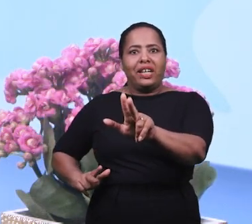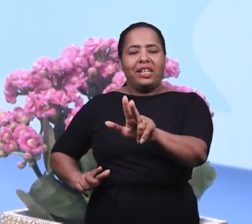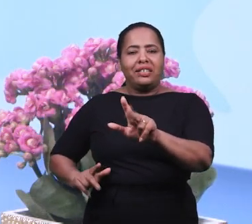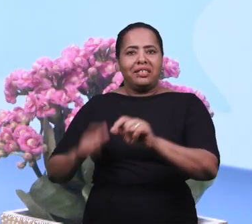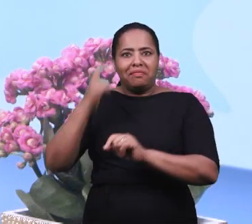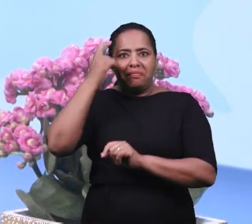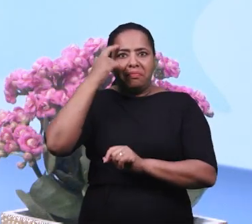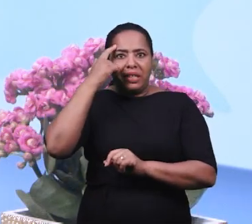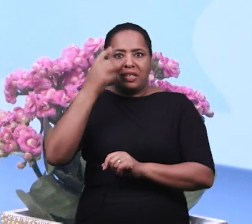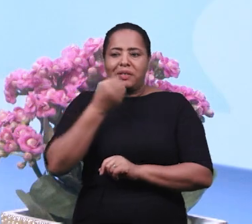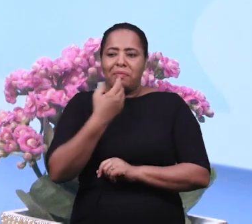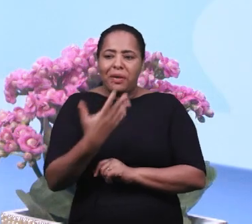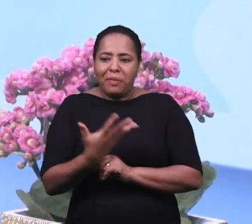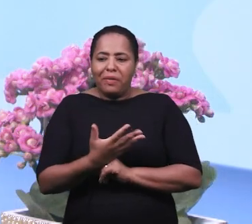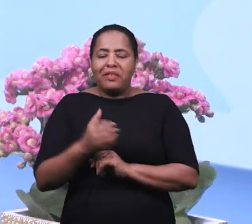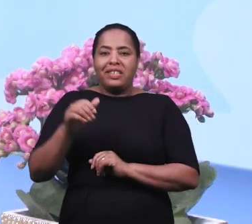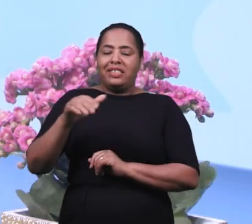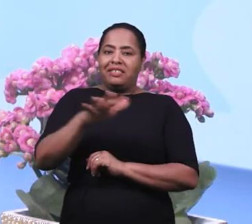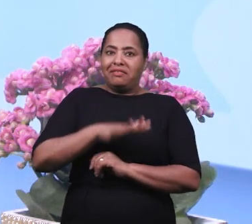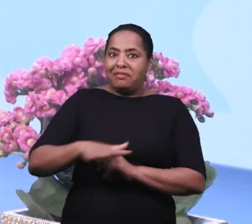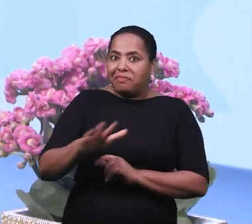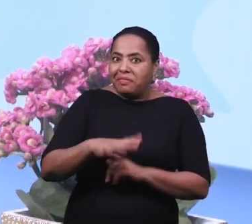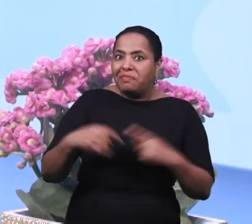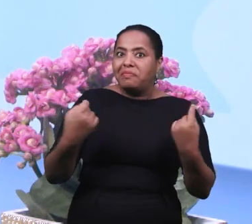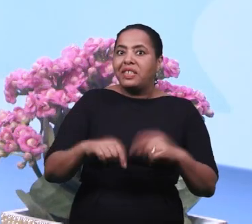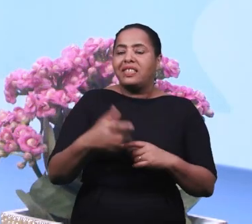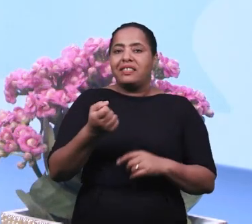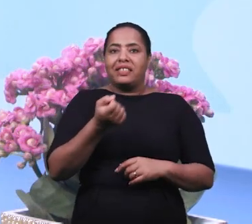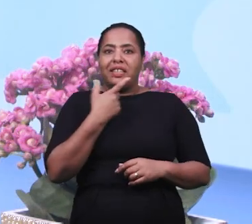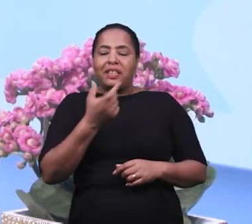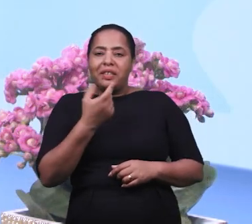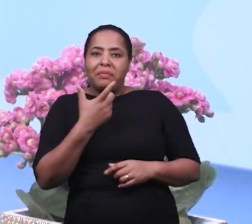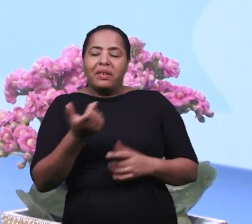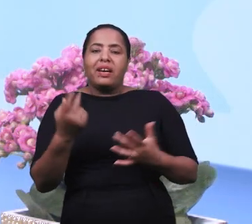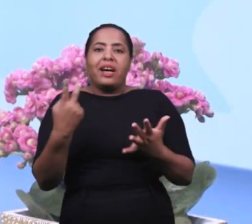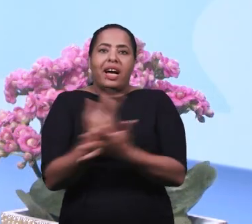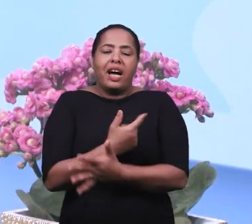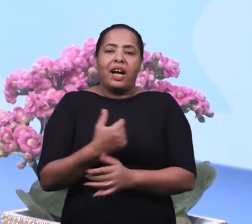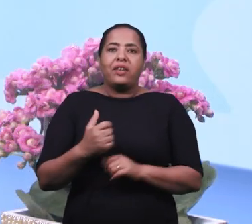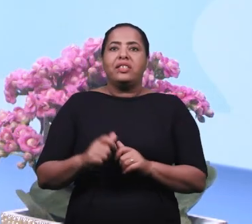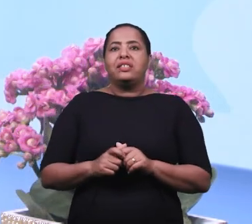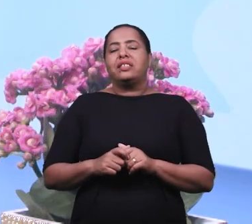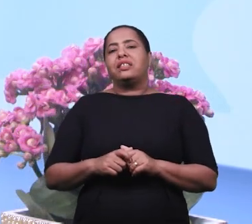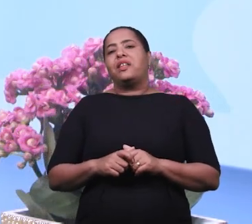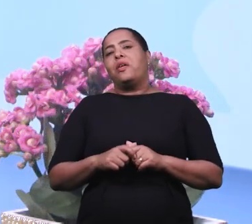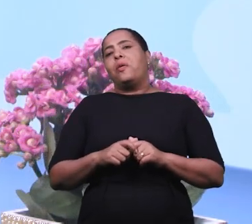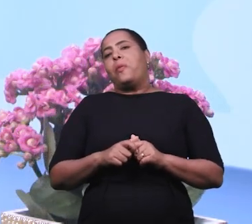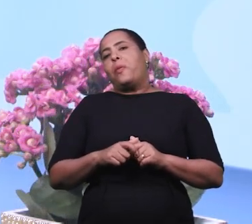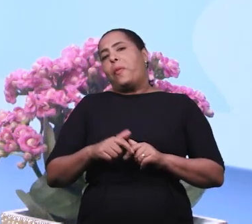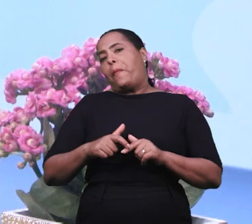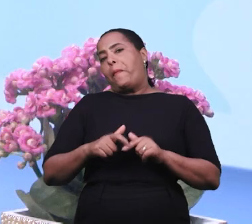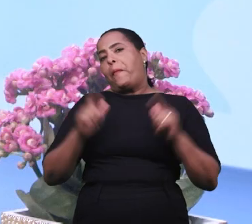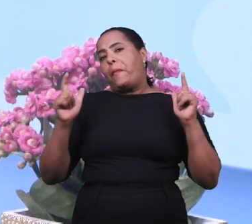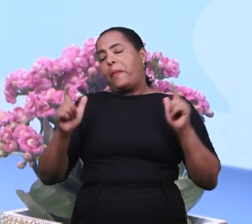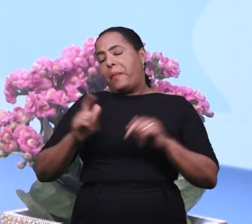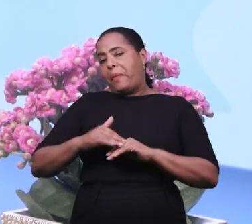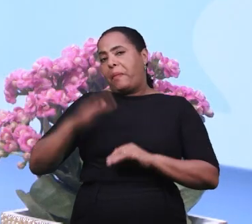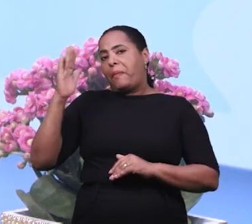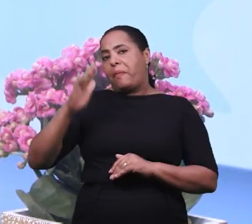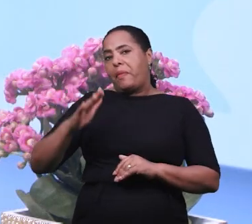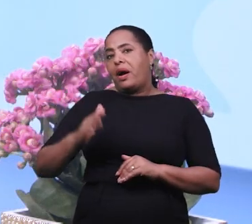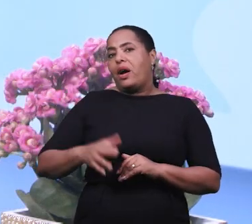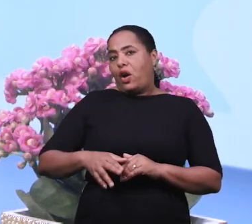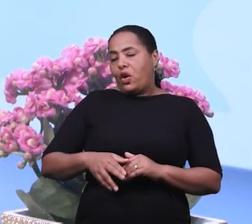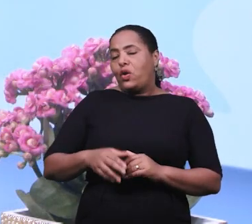saúde aumenta, geralmente precisamos de mais medicação, então assim, acaba aumentando a despesa. Então é muito bom se programar